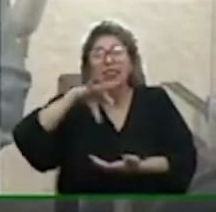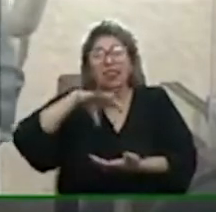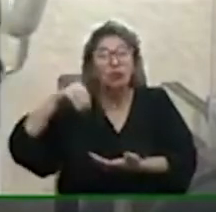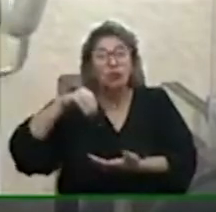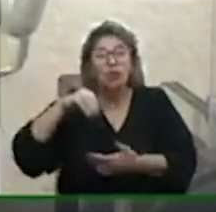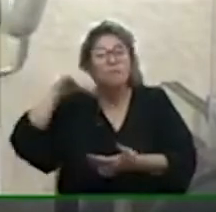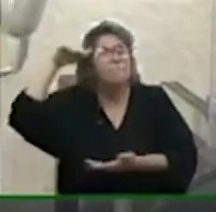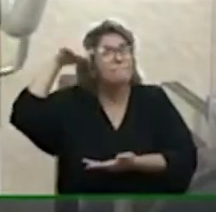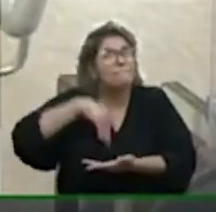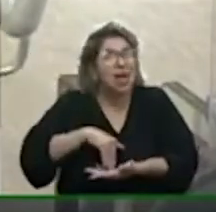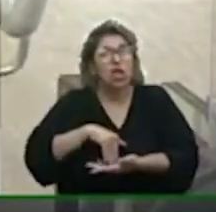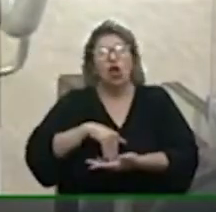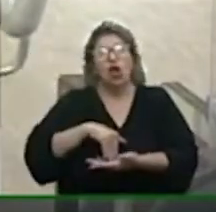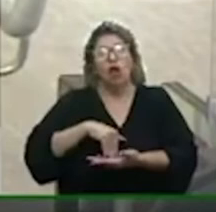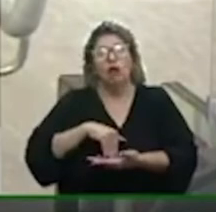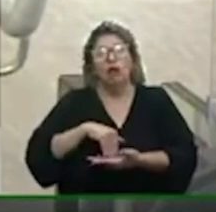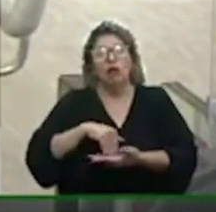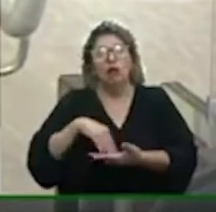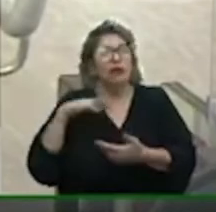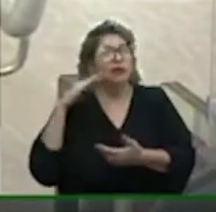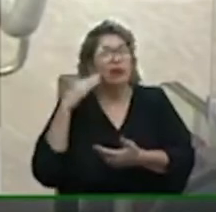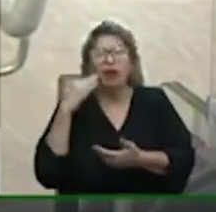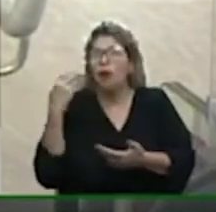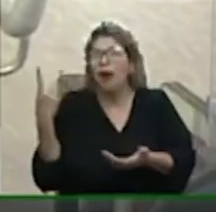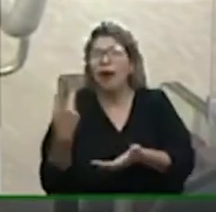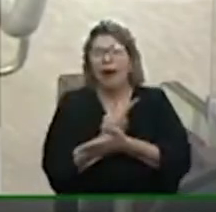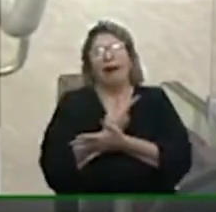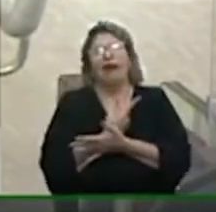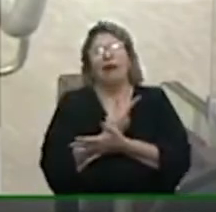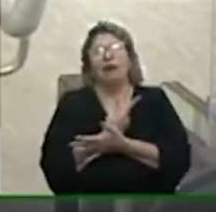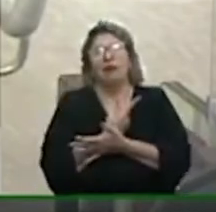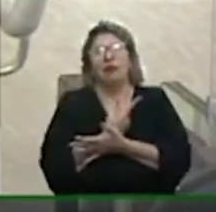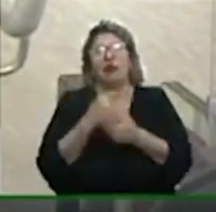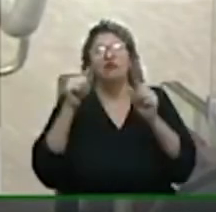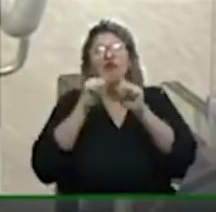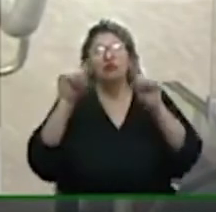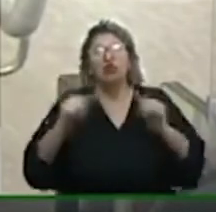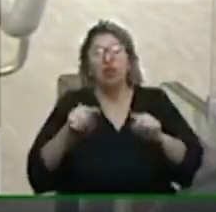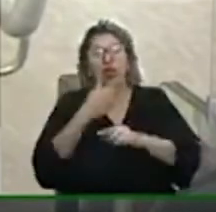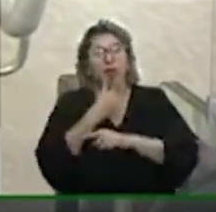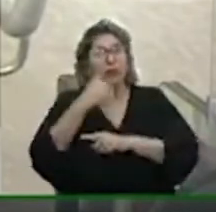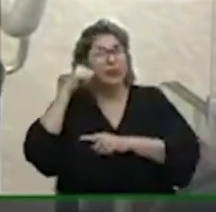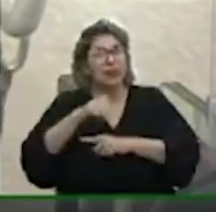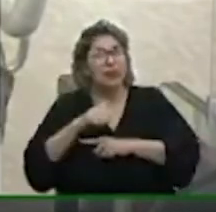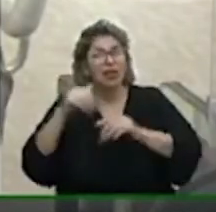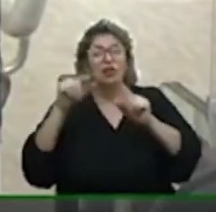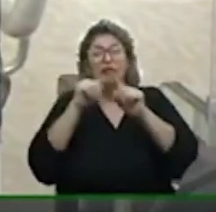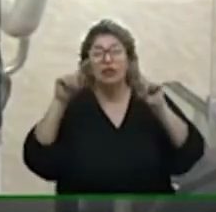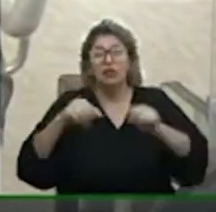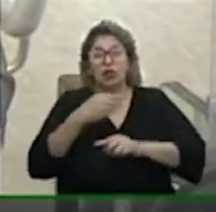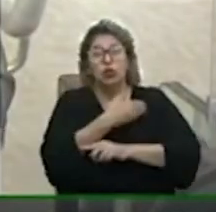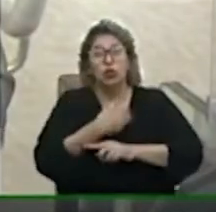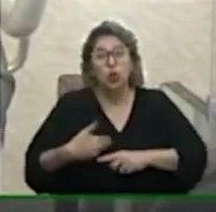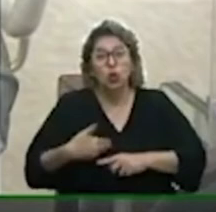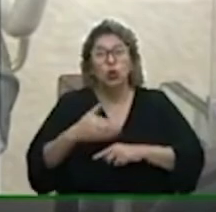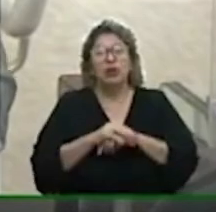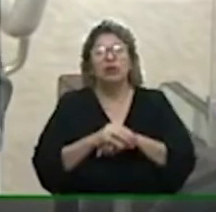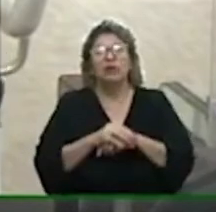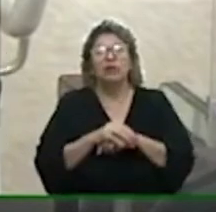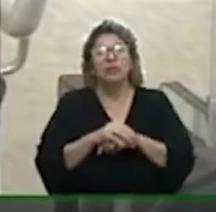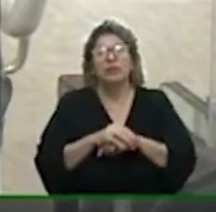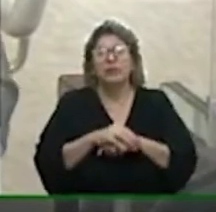então nós entendemos que não é razoável Funcionários Funcionários escolas servidores